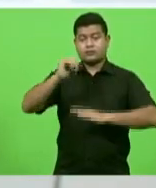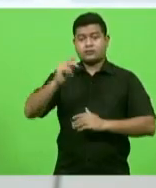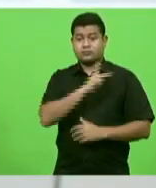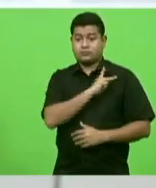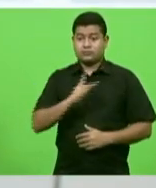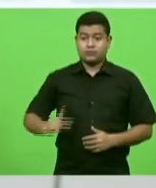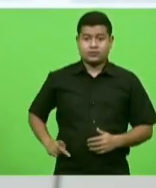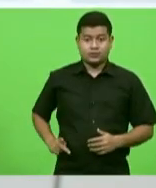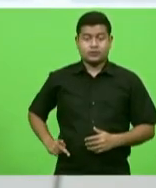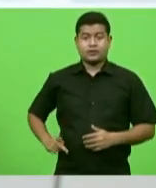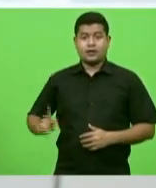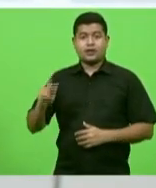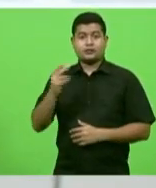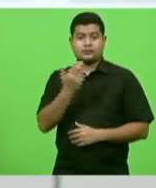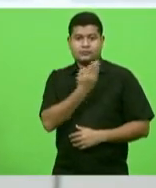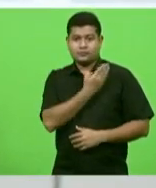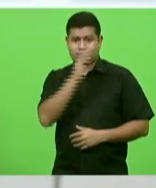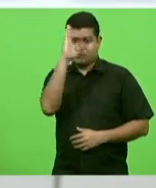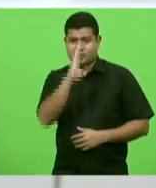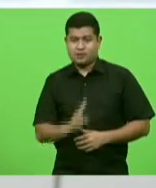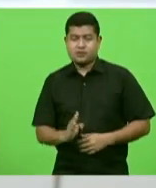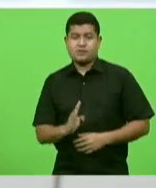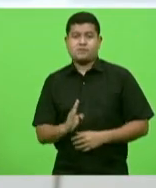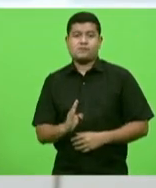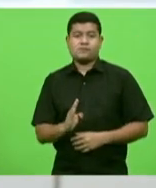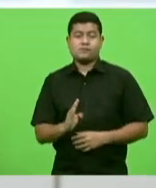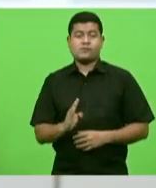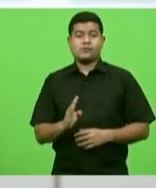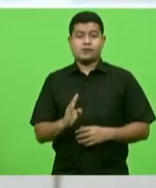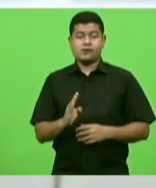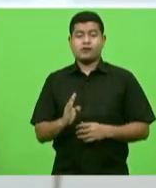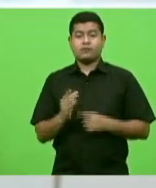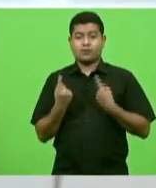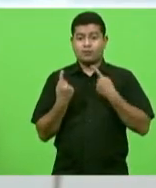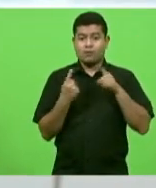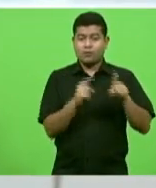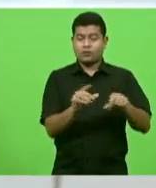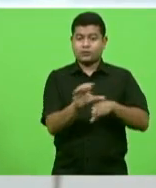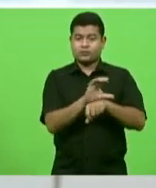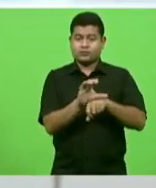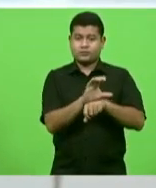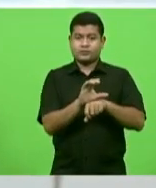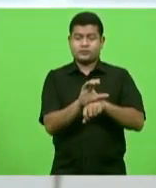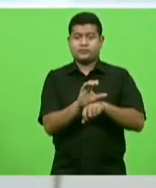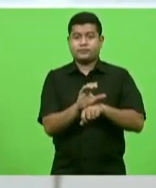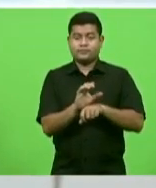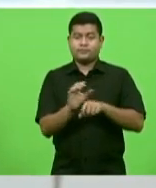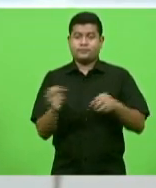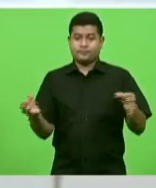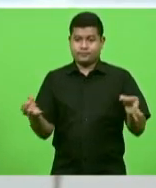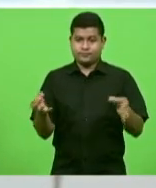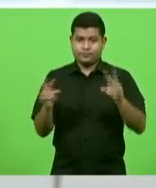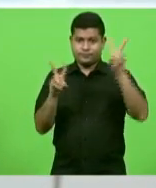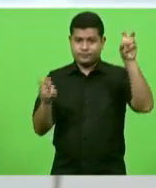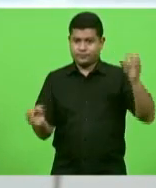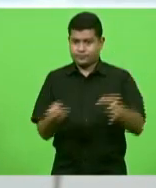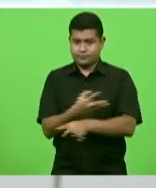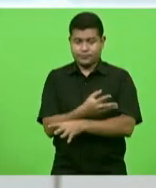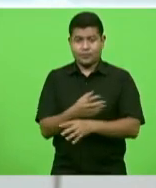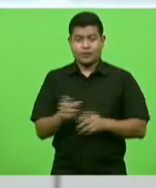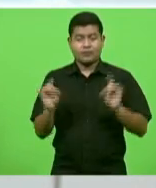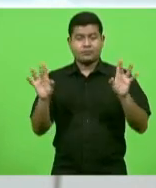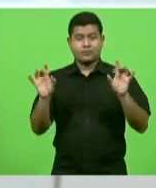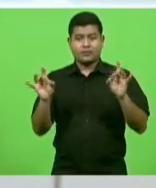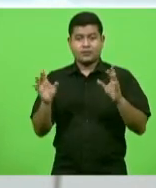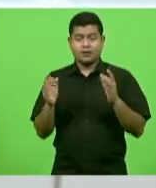república república que atentam contra a Constituição Federal" esse especialmente